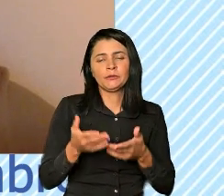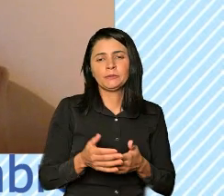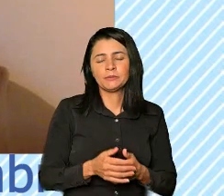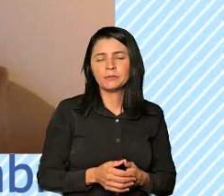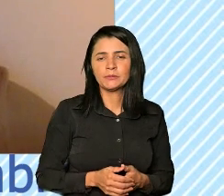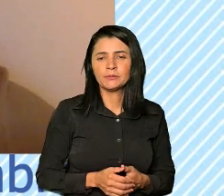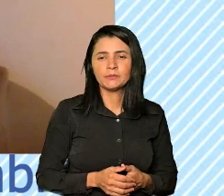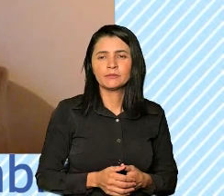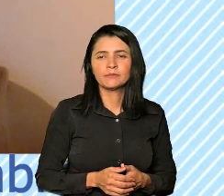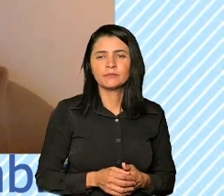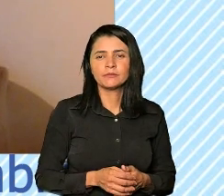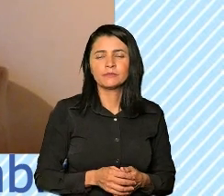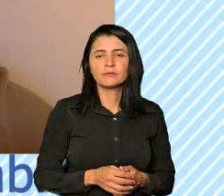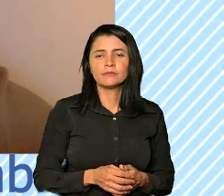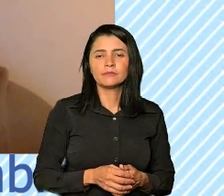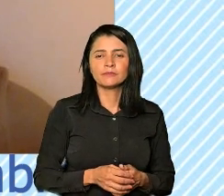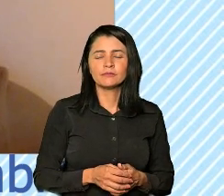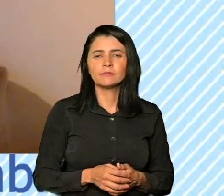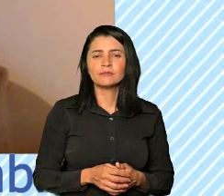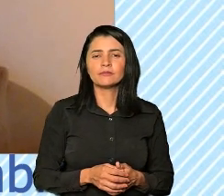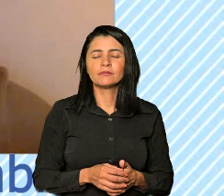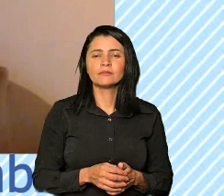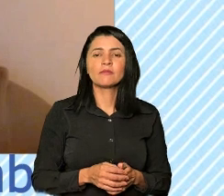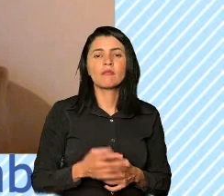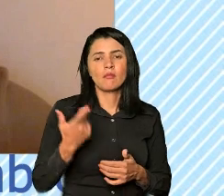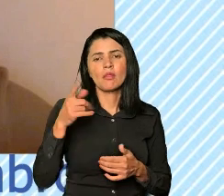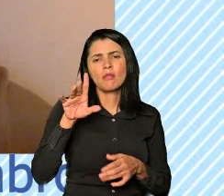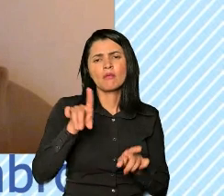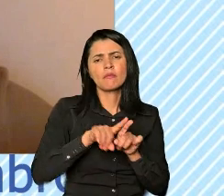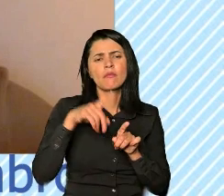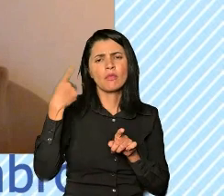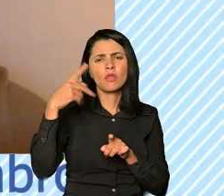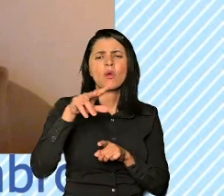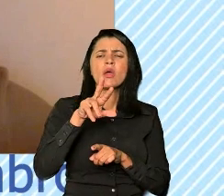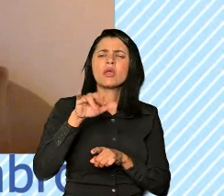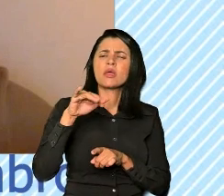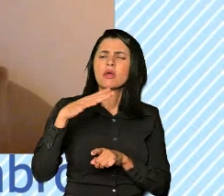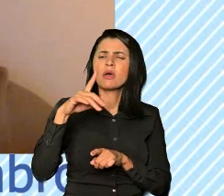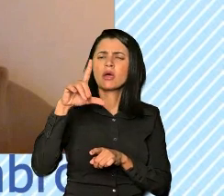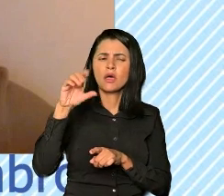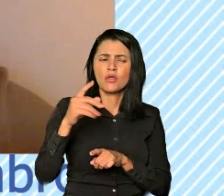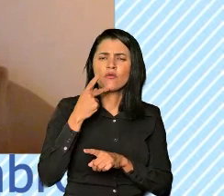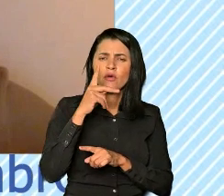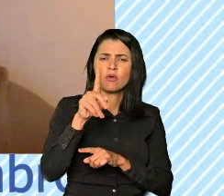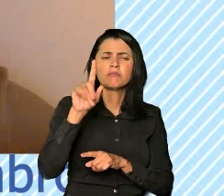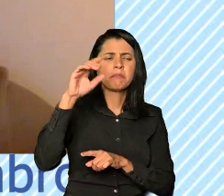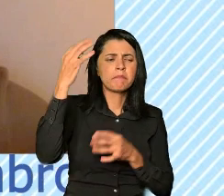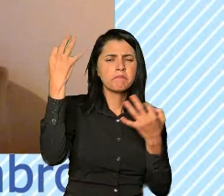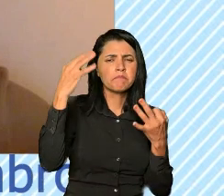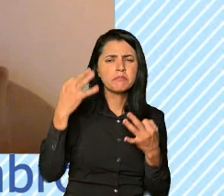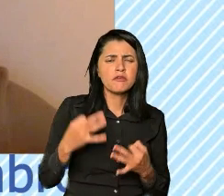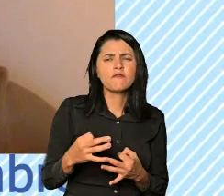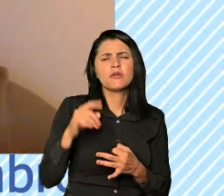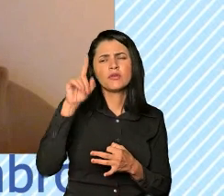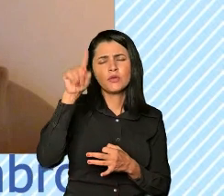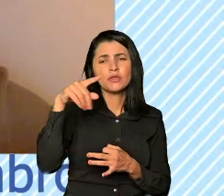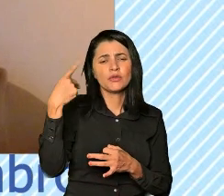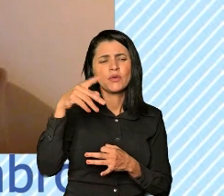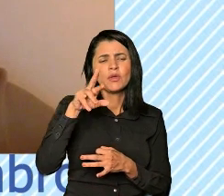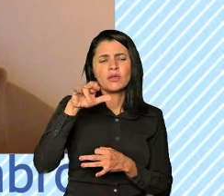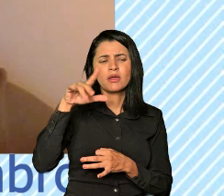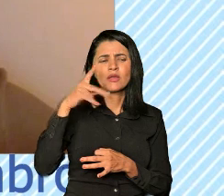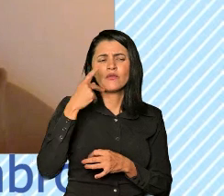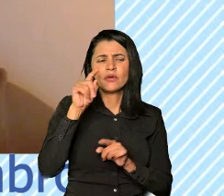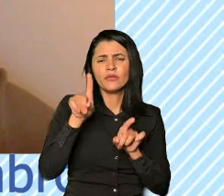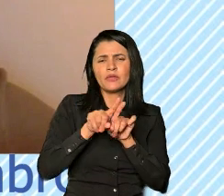que... E acho que a questão que o Ricardo também falou, perfeito, Nina, eu acho que é isso mesmo. E acho que a questão que o Ricardo falou muito bem,